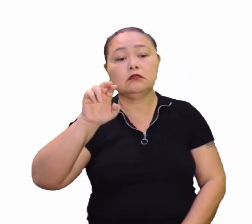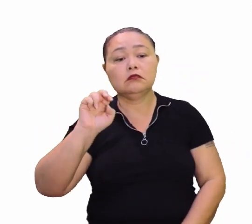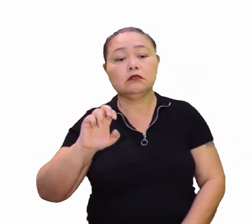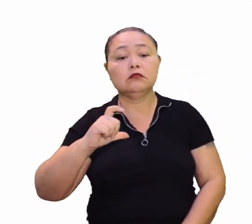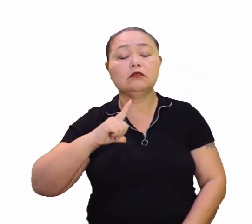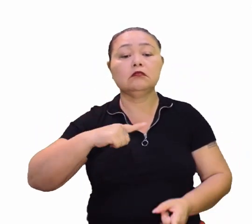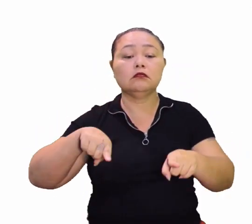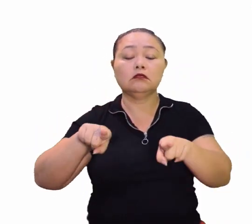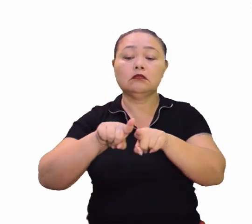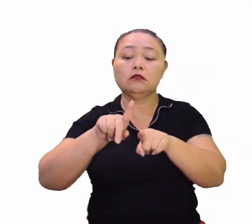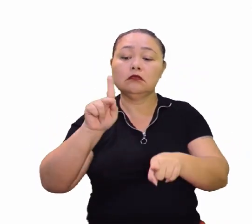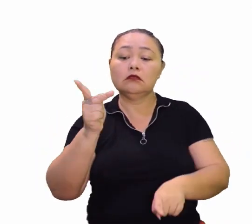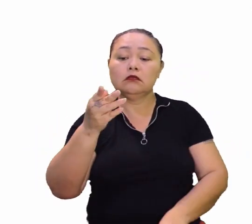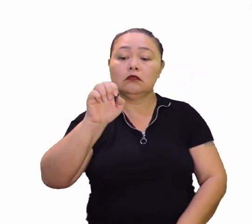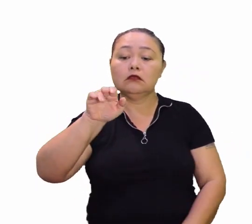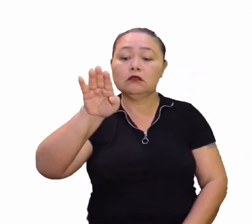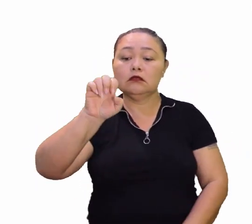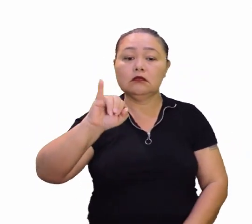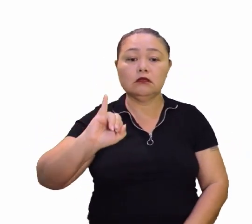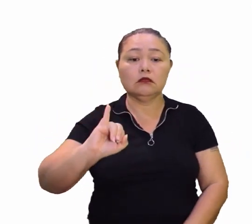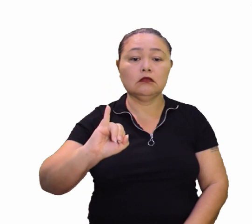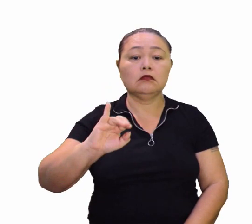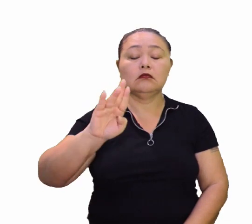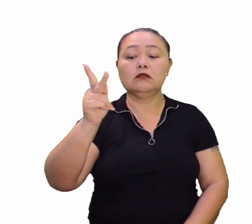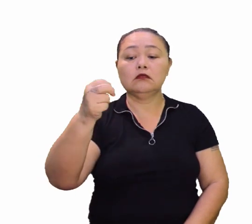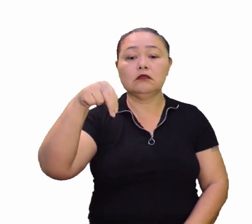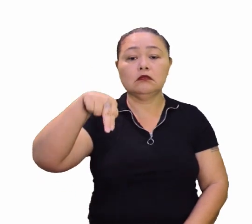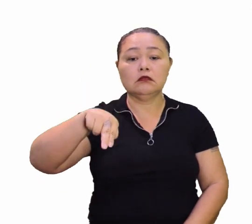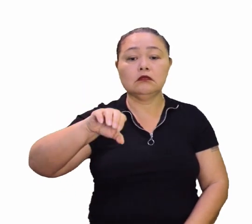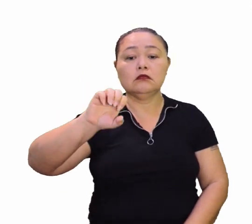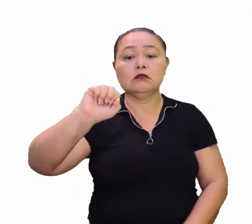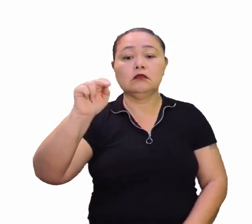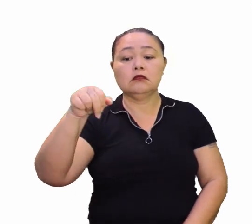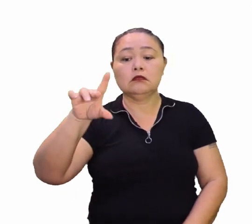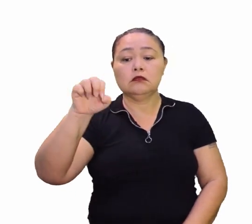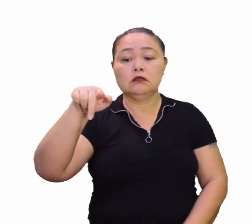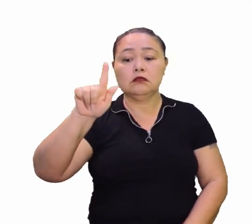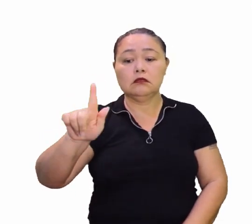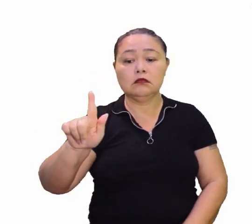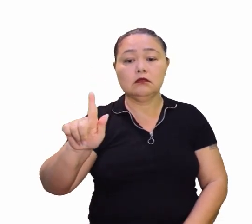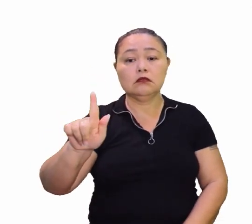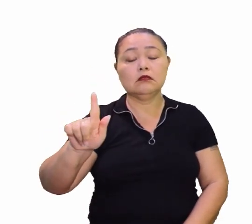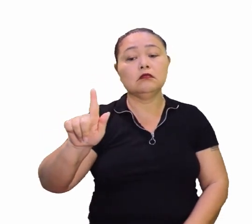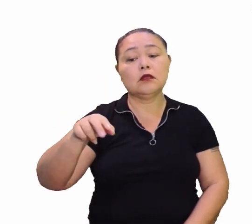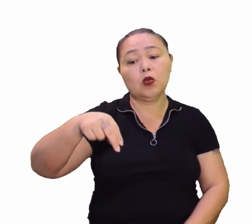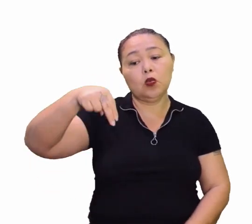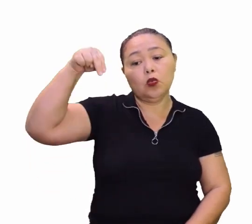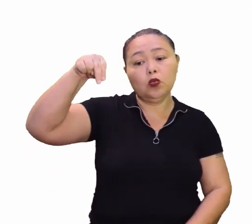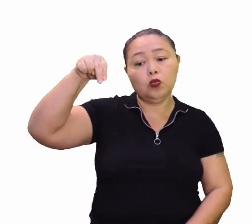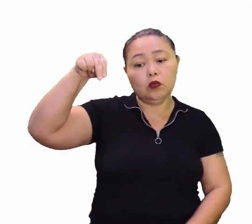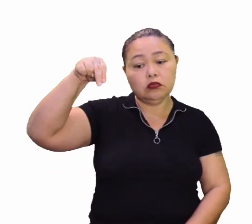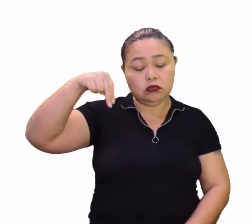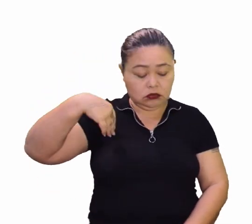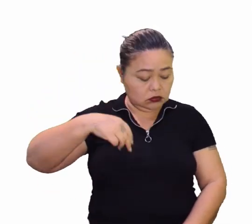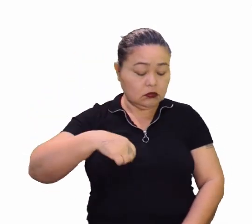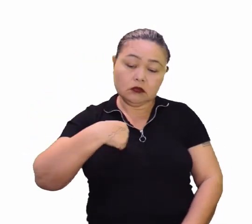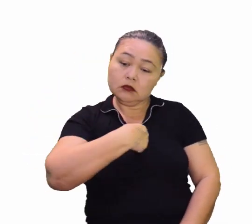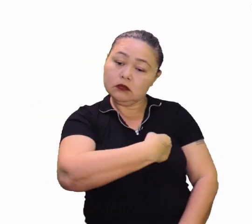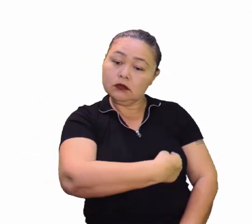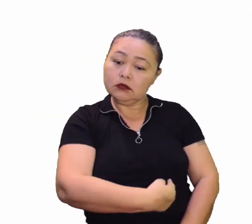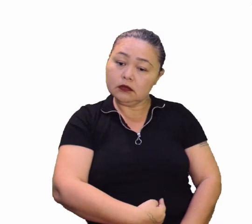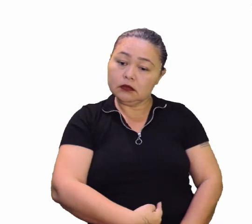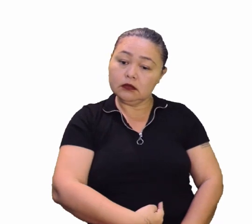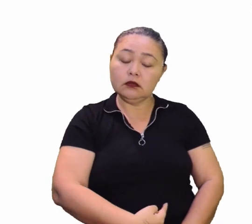de Hebei, Henan e Shandong, no norte da China.